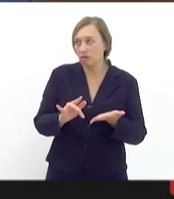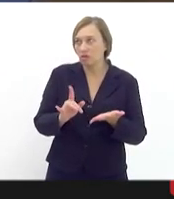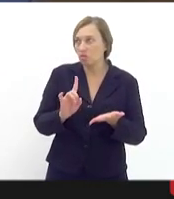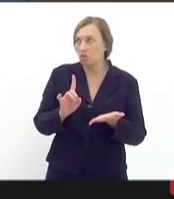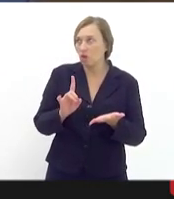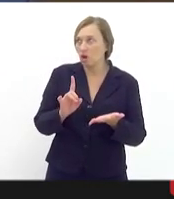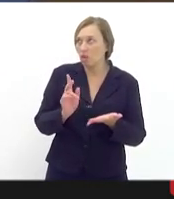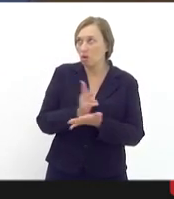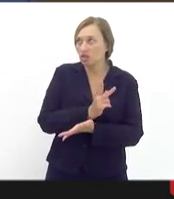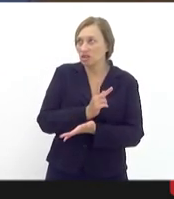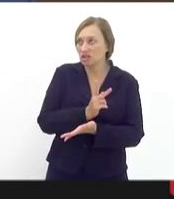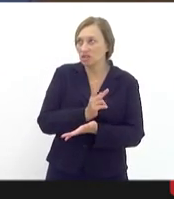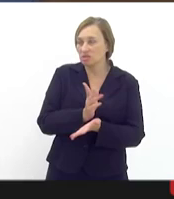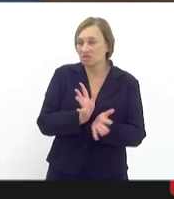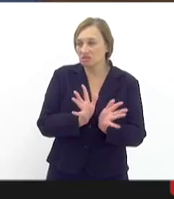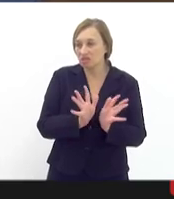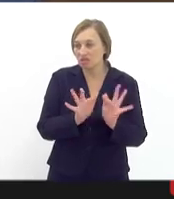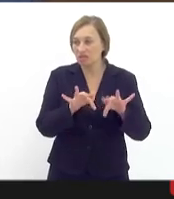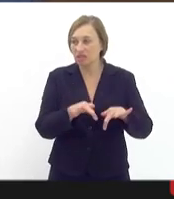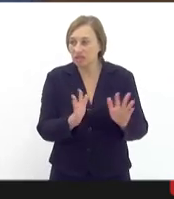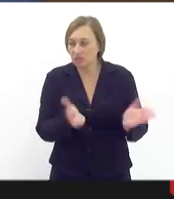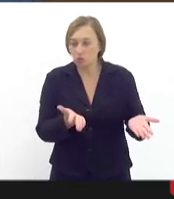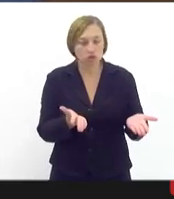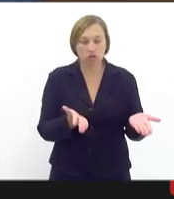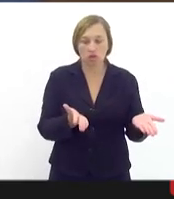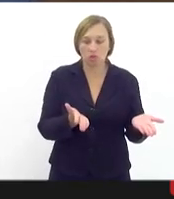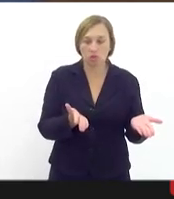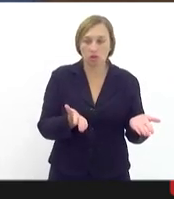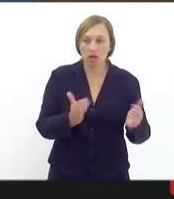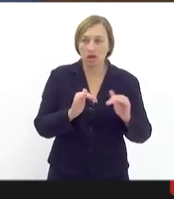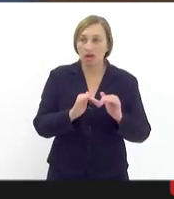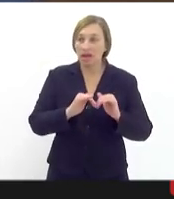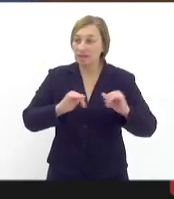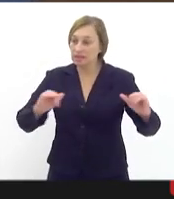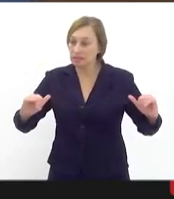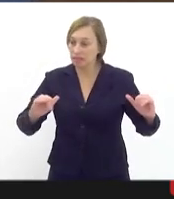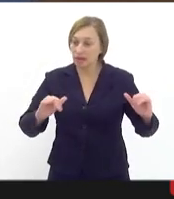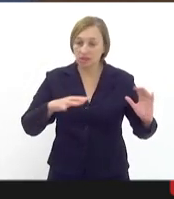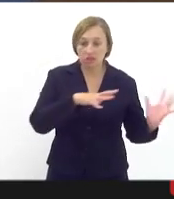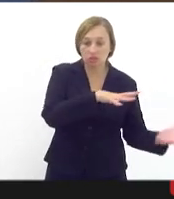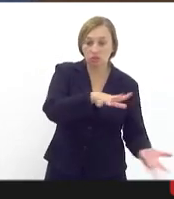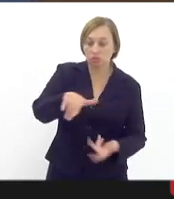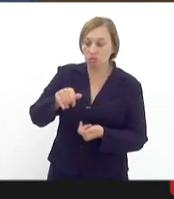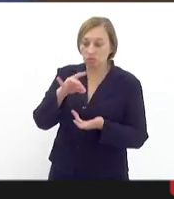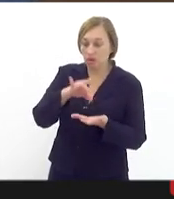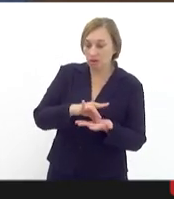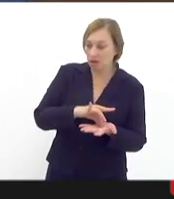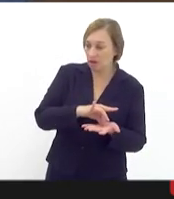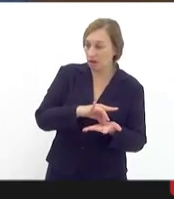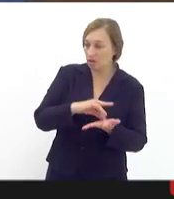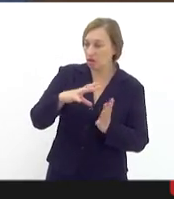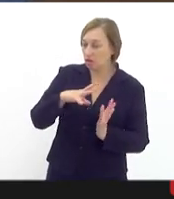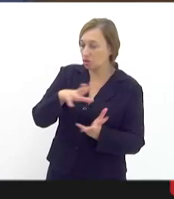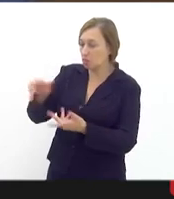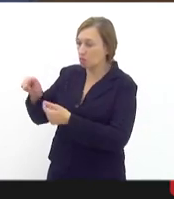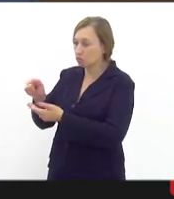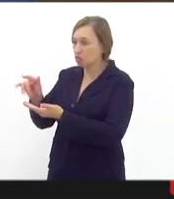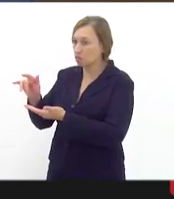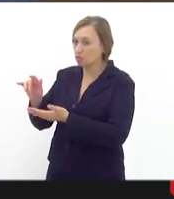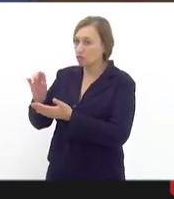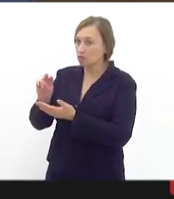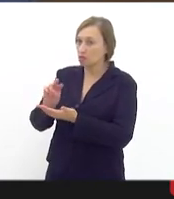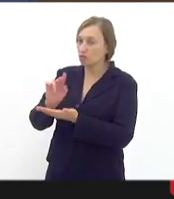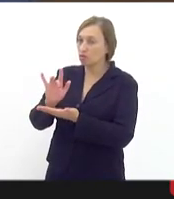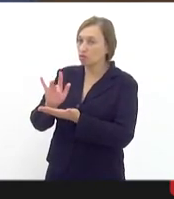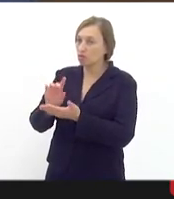acontecimento fortuito, temporal, né? E a separação entre o mundo virtual e o mundo real é algo também definitivo.